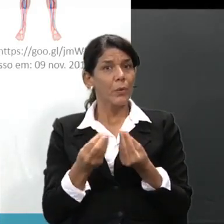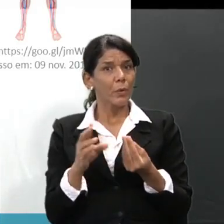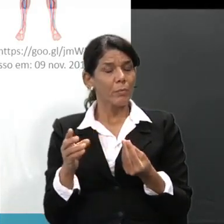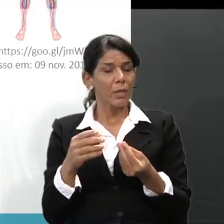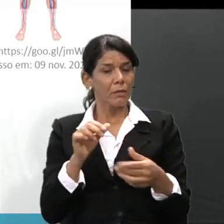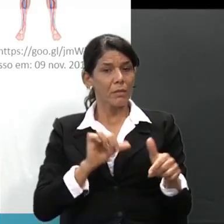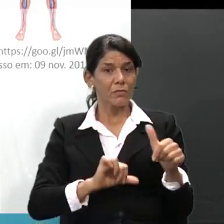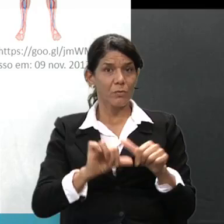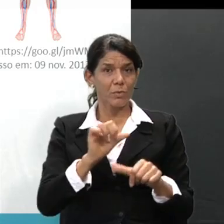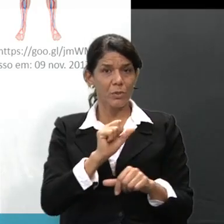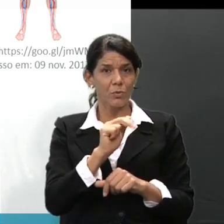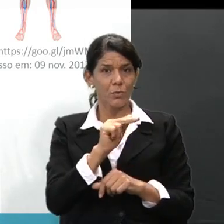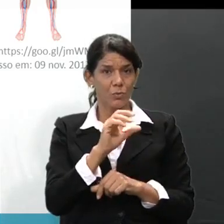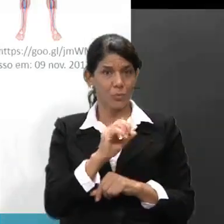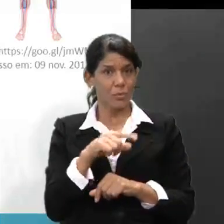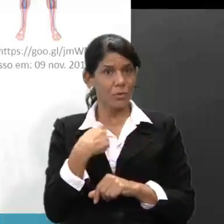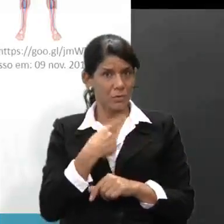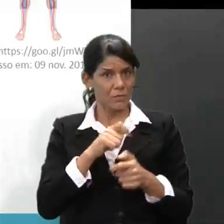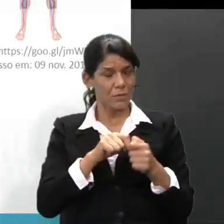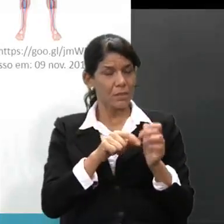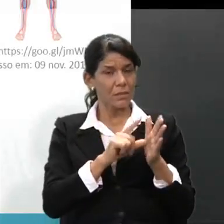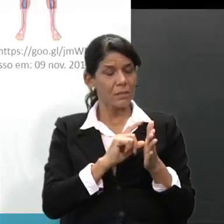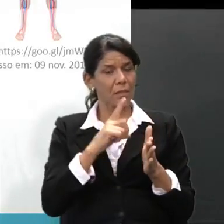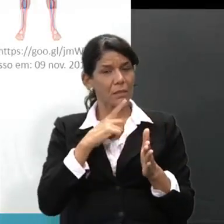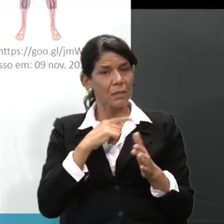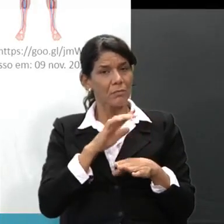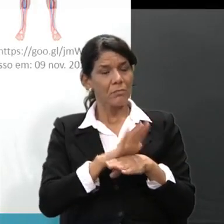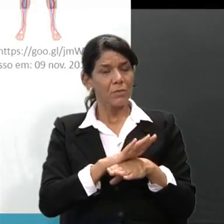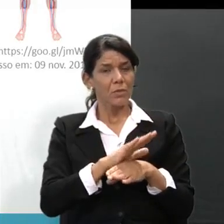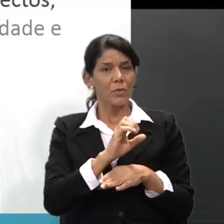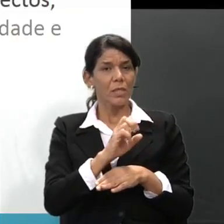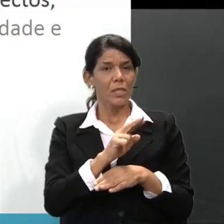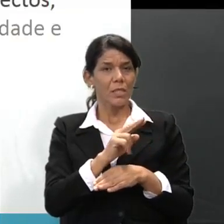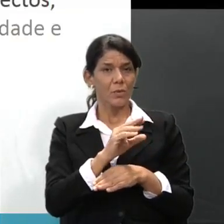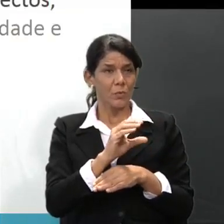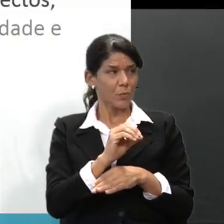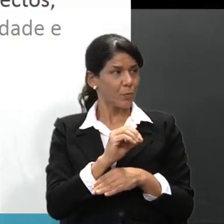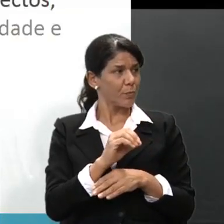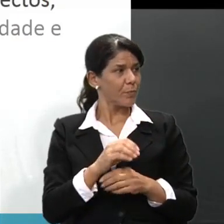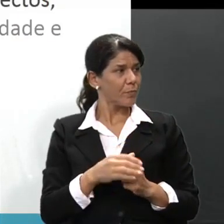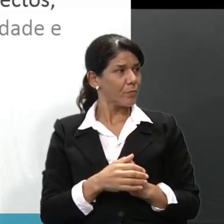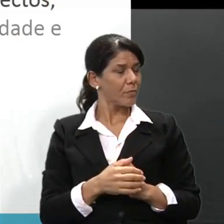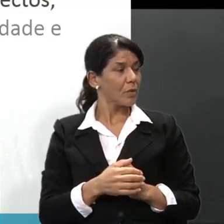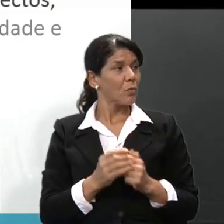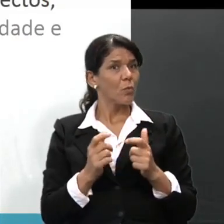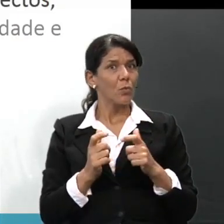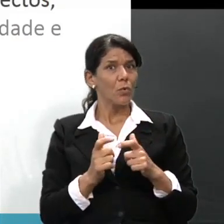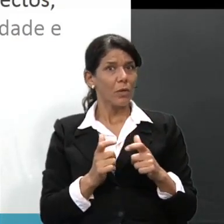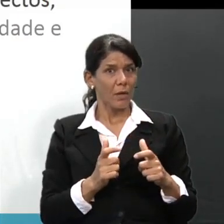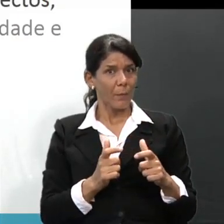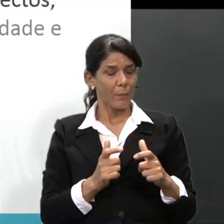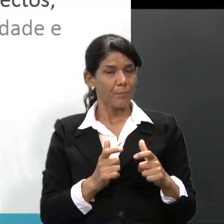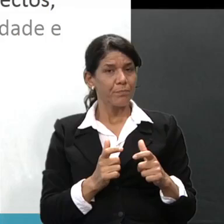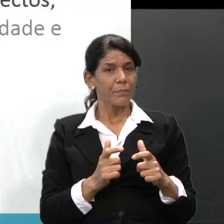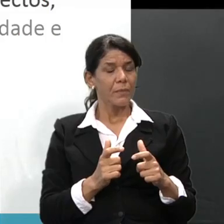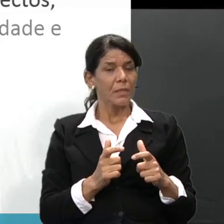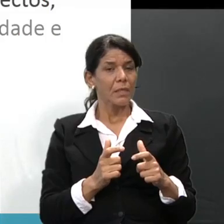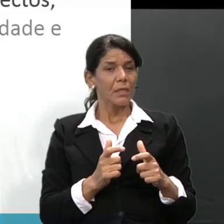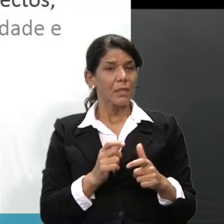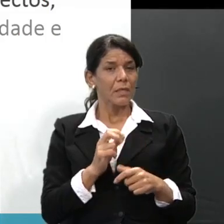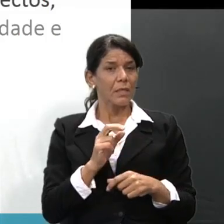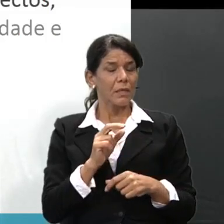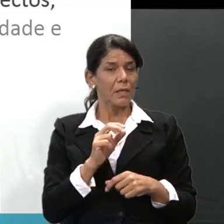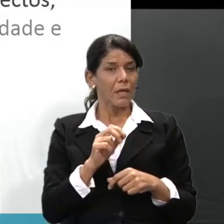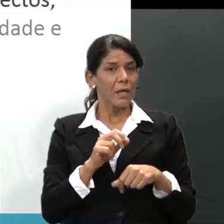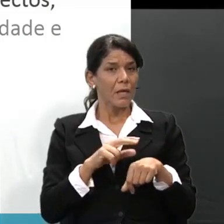da transformação do soro que nós fizemos, que tem o auxílio do equipo. Os locais para administração da solução